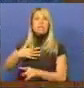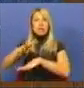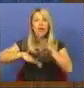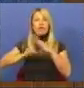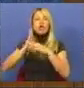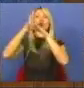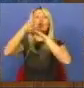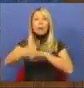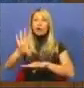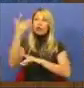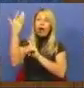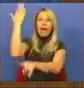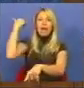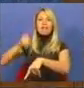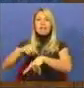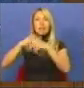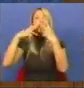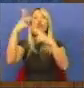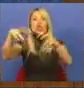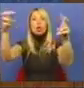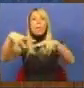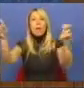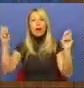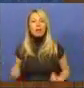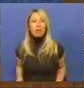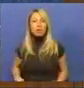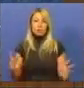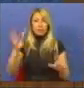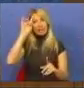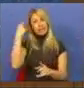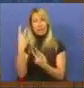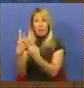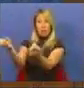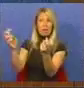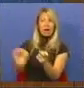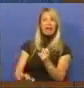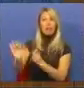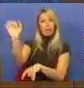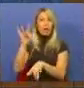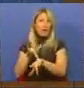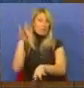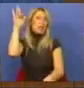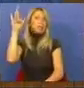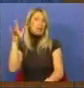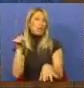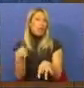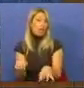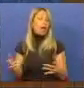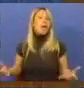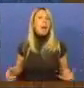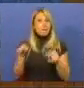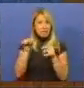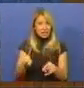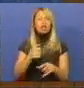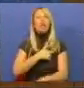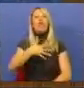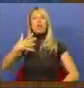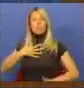Deputado, já sabendo eu que a sua bancada é tão sensível a este toque nacionalista, esta foi a empresa que fez as naus da